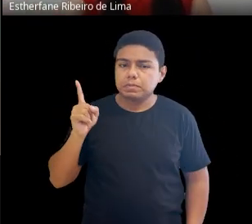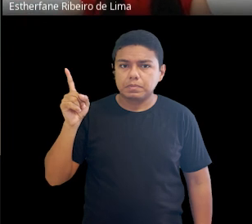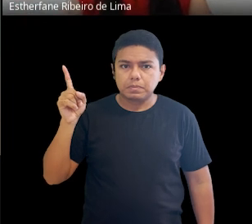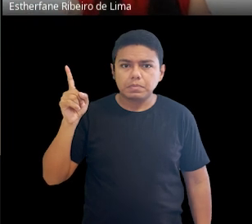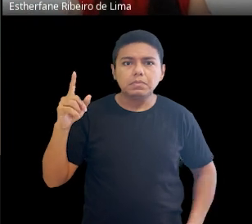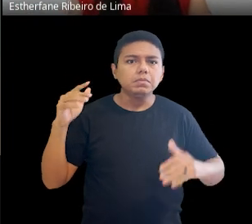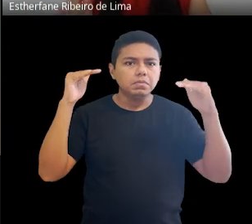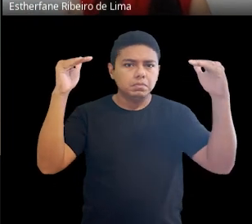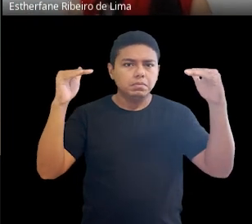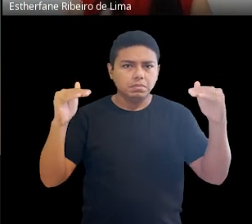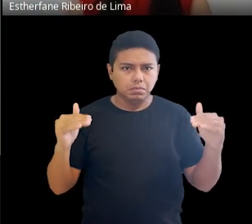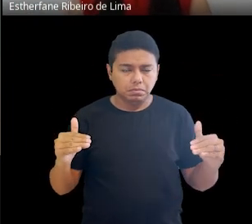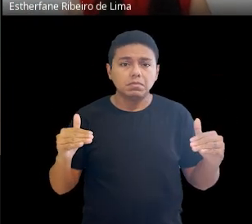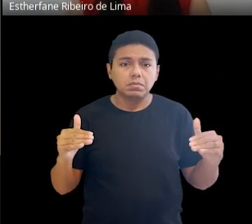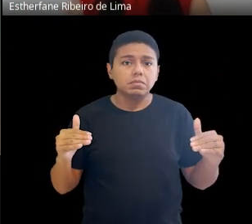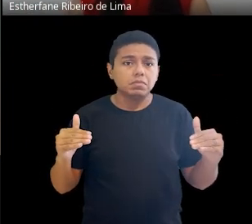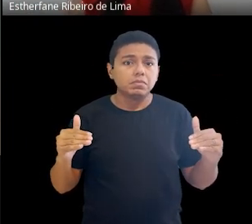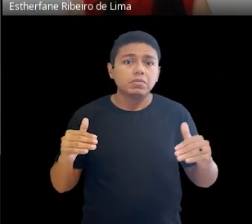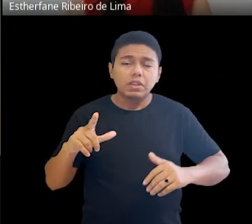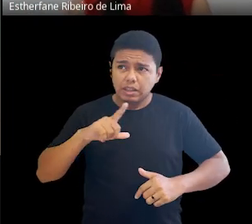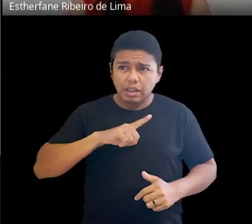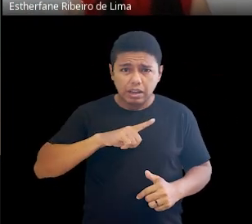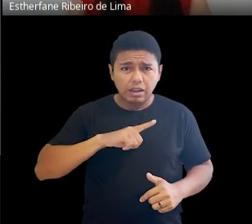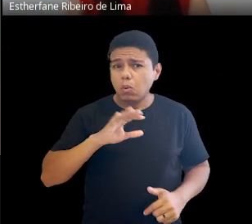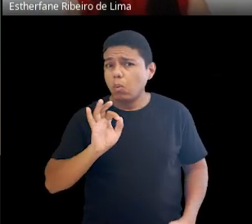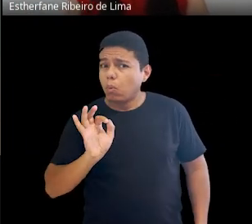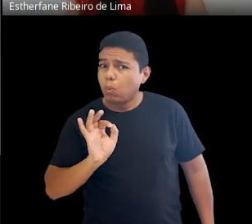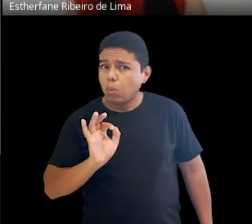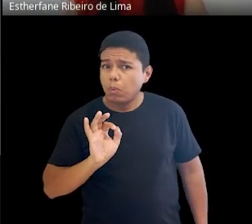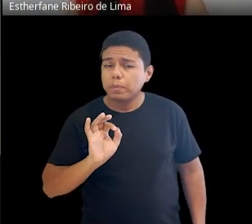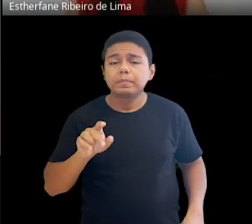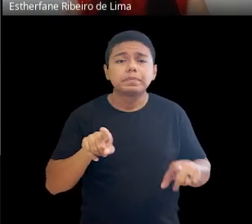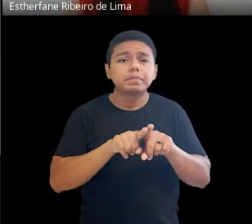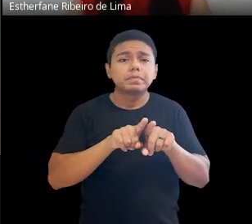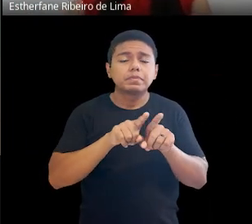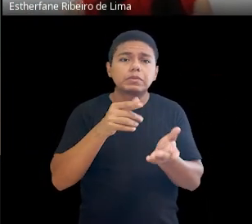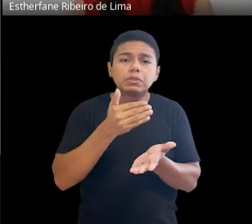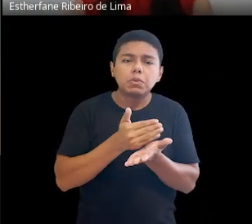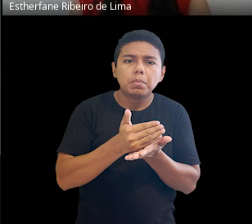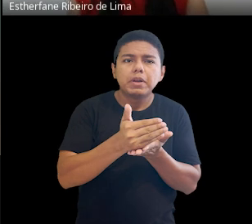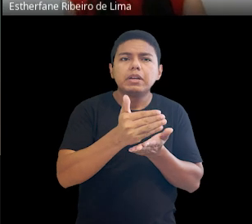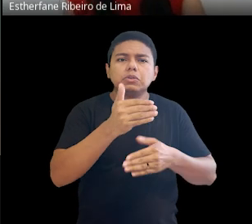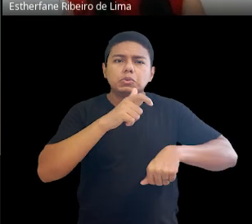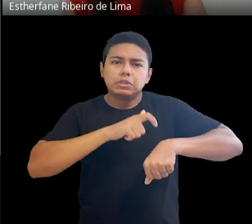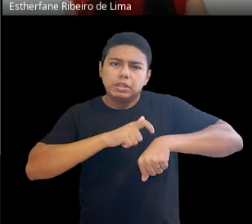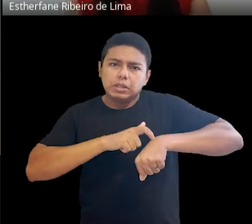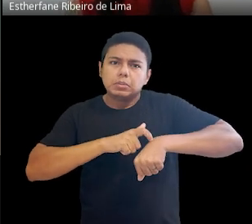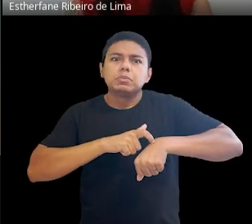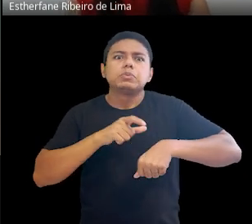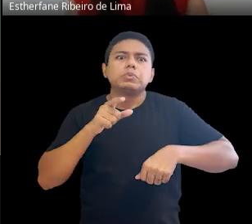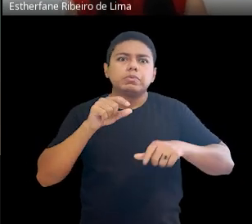partir de 20 semanas. Então, se atentar a esses sinais. O início desses sinais, o tempo de duração, a